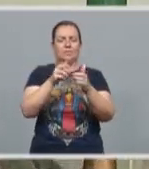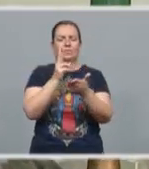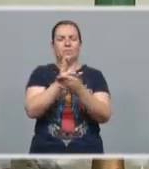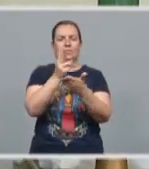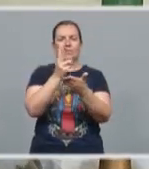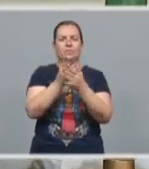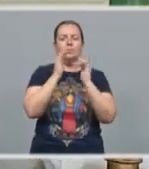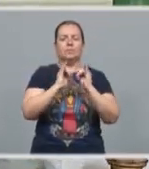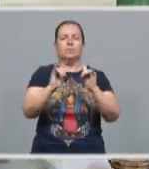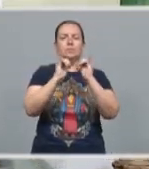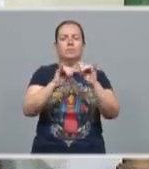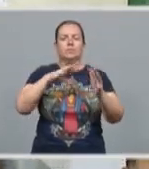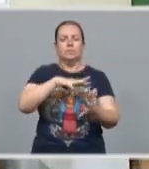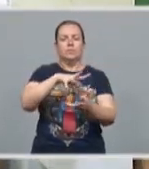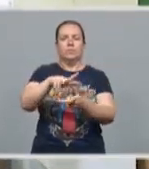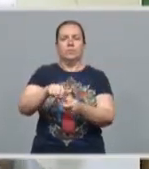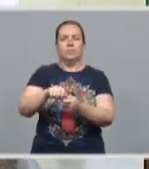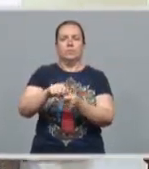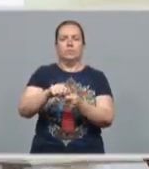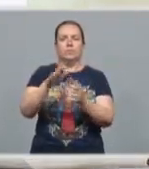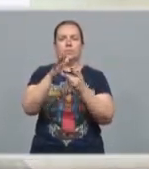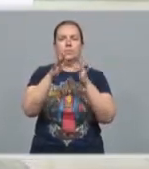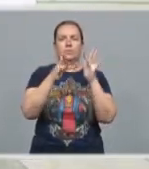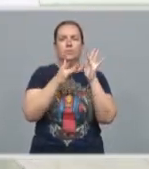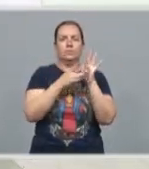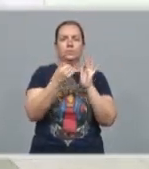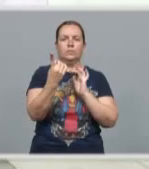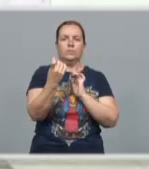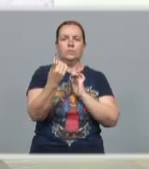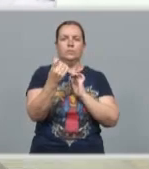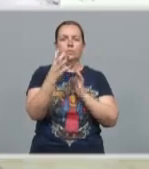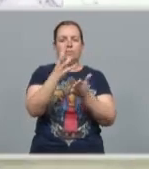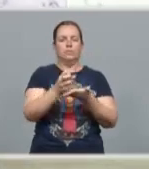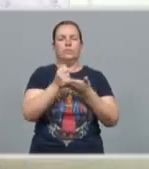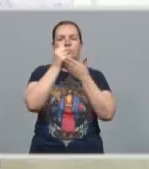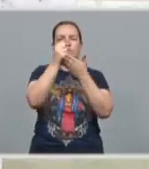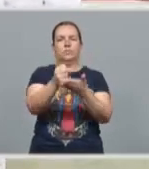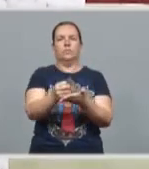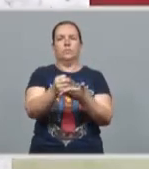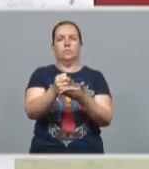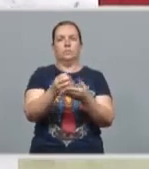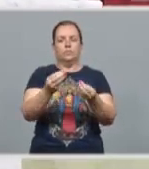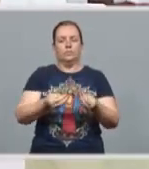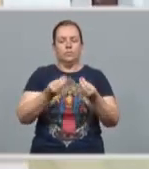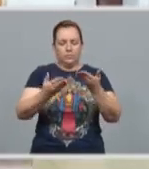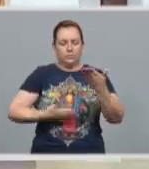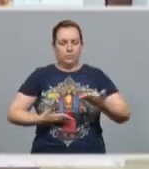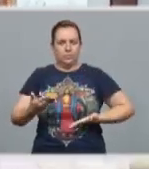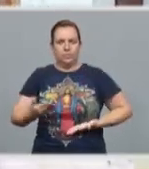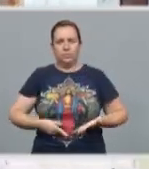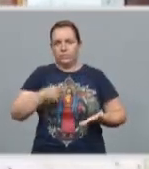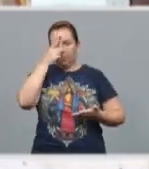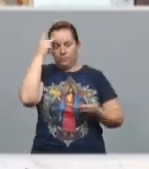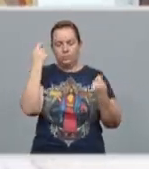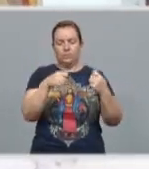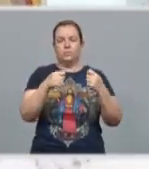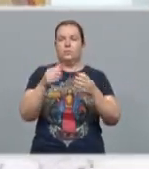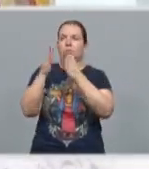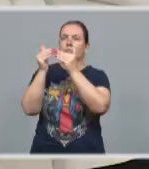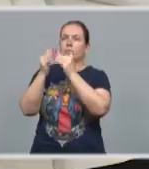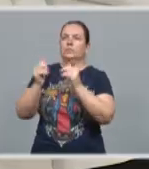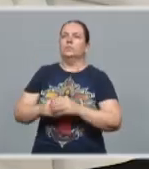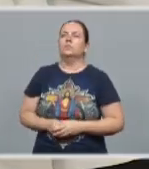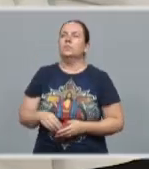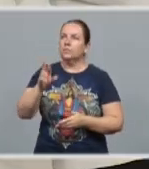continue anunciando ao mundo Cristo como o único Redentor, e pondo-se a serviço dos excluídos, nós vos